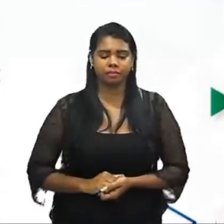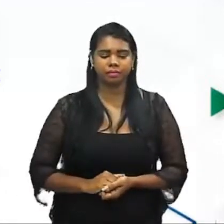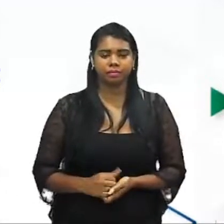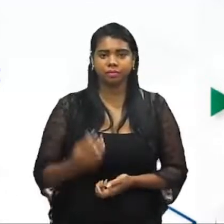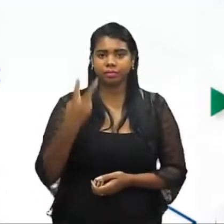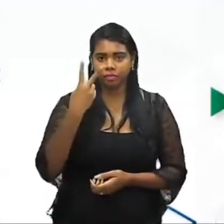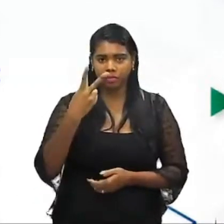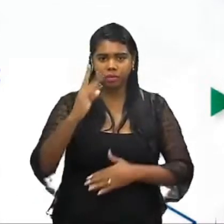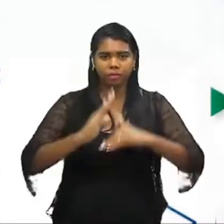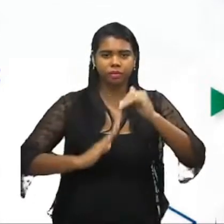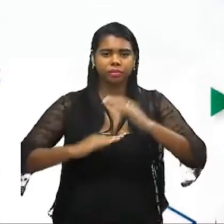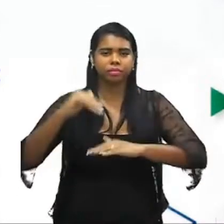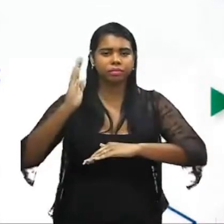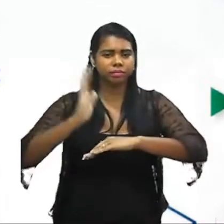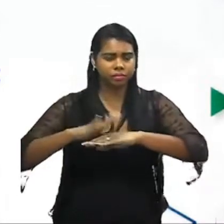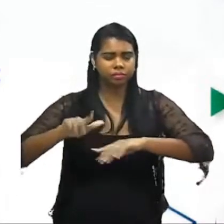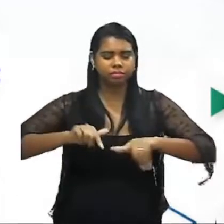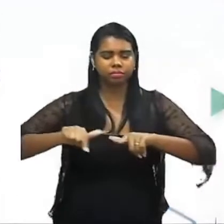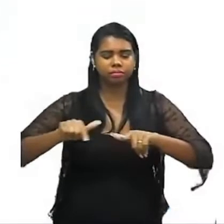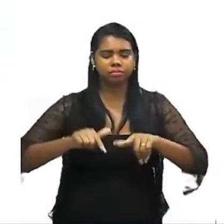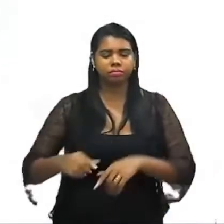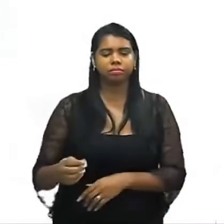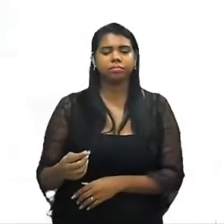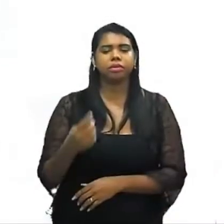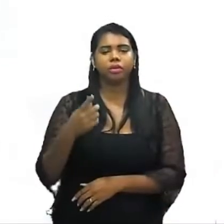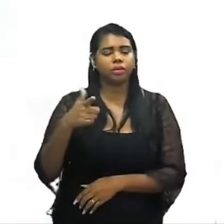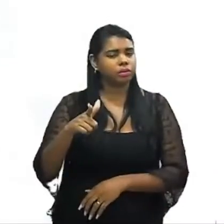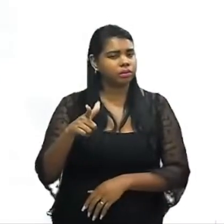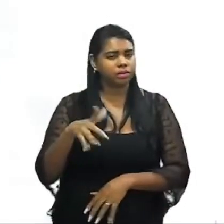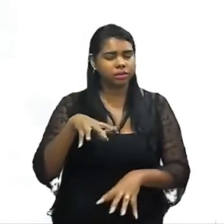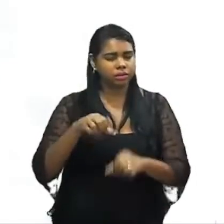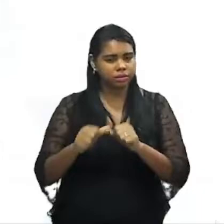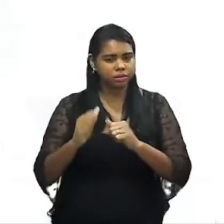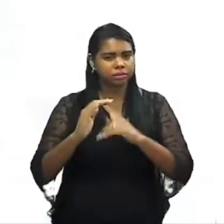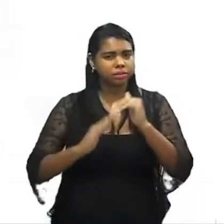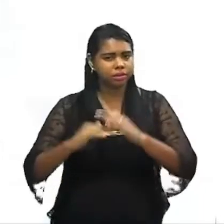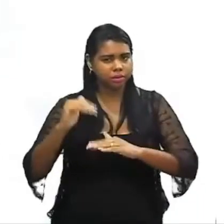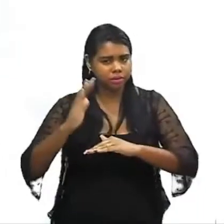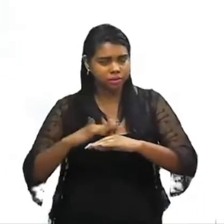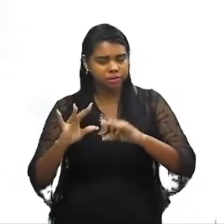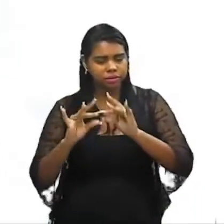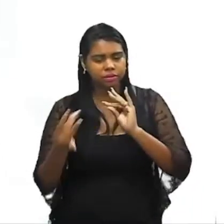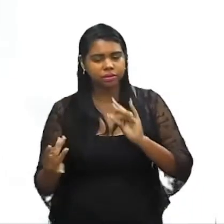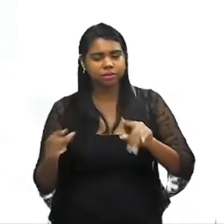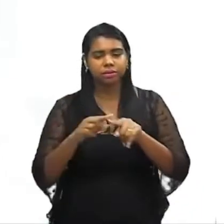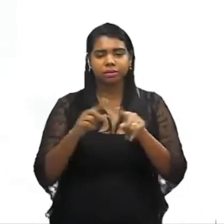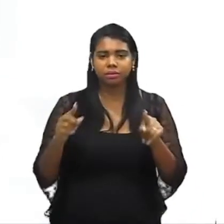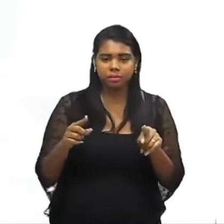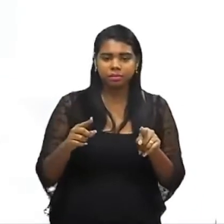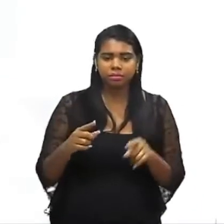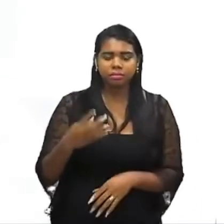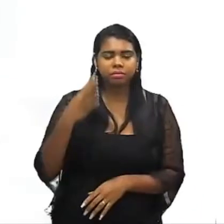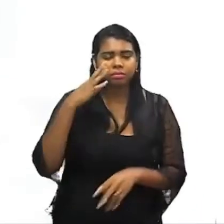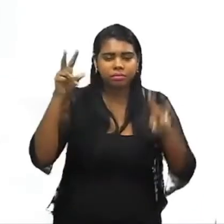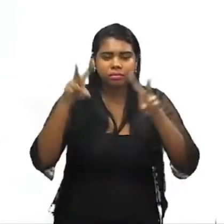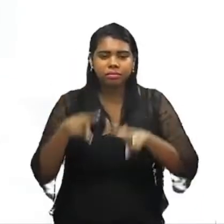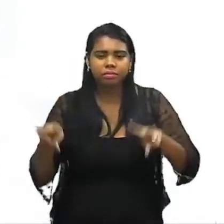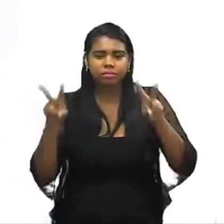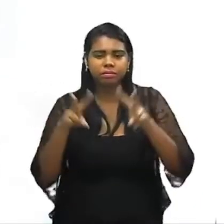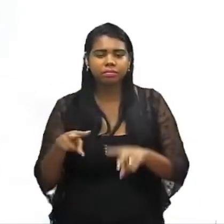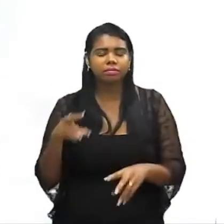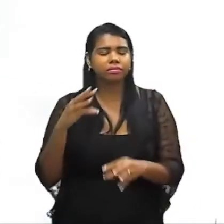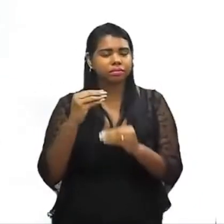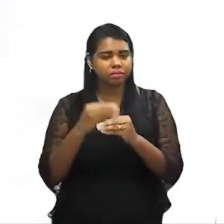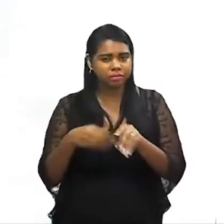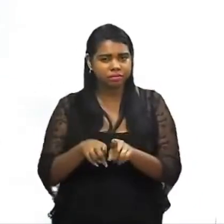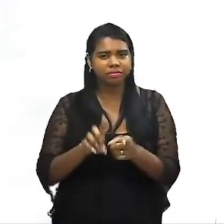profissionais, né, dois artistas, um sem essa formação cultural clássica, mas com a formação popular inerente a